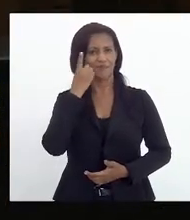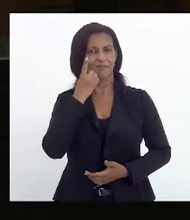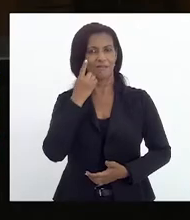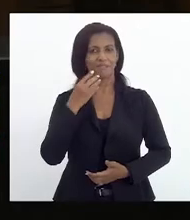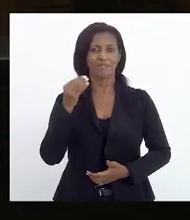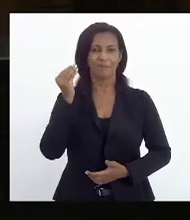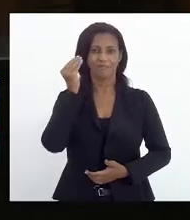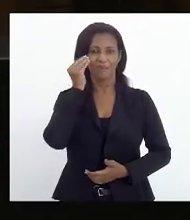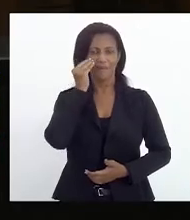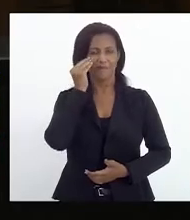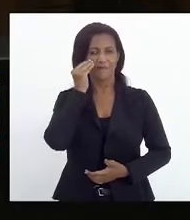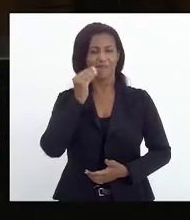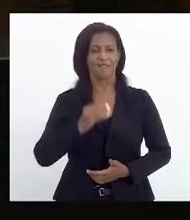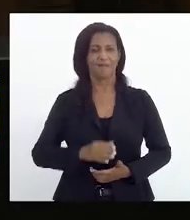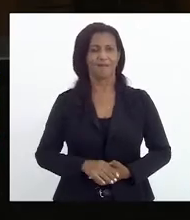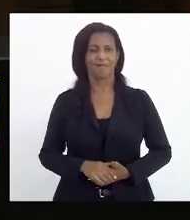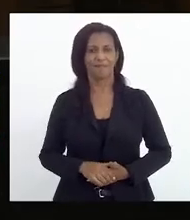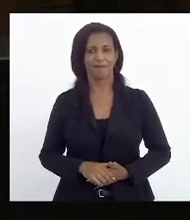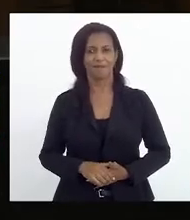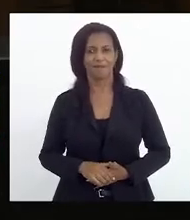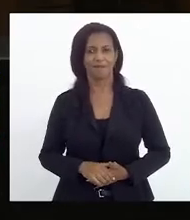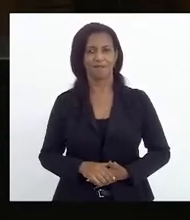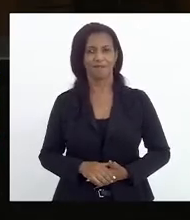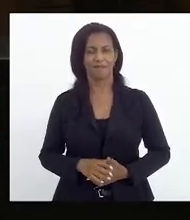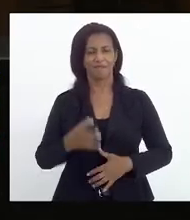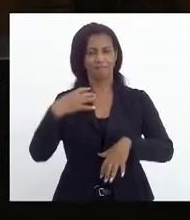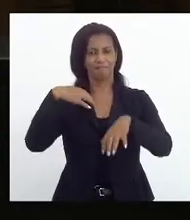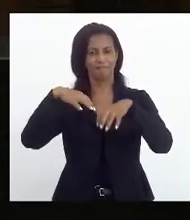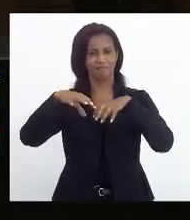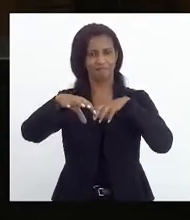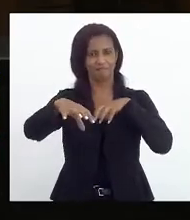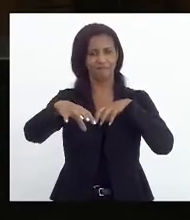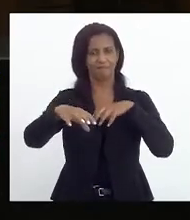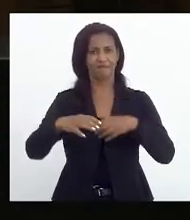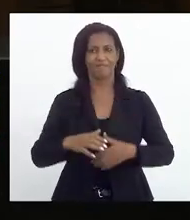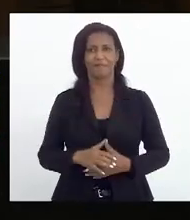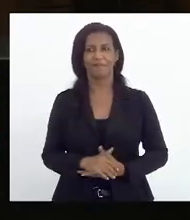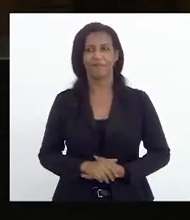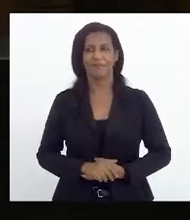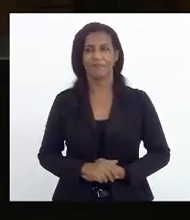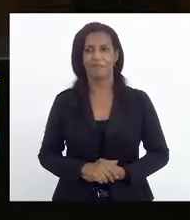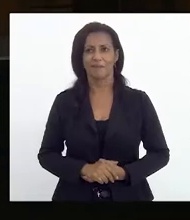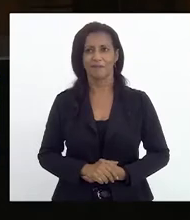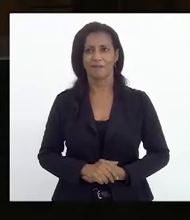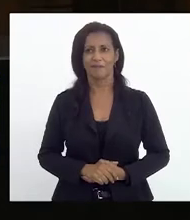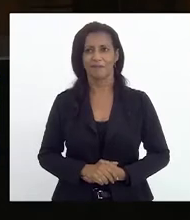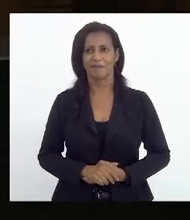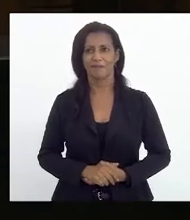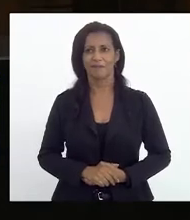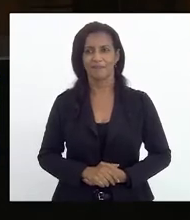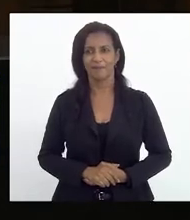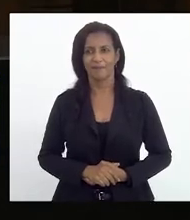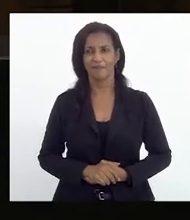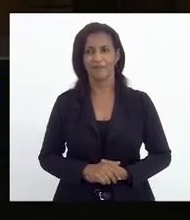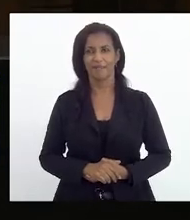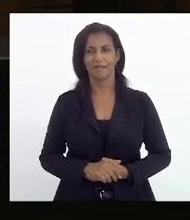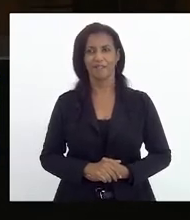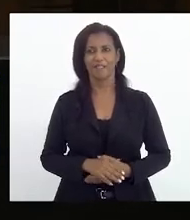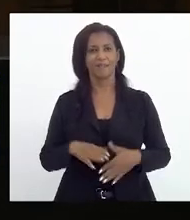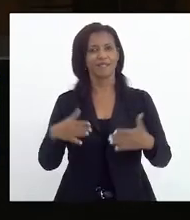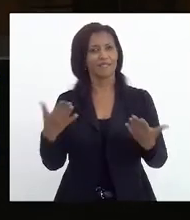que nos assistem de forma remota a